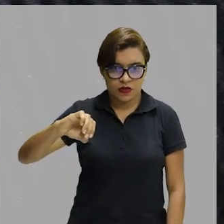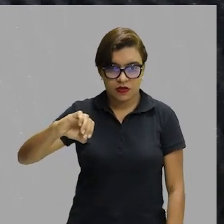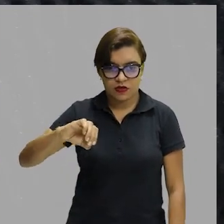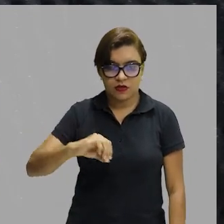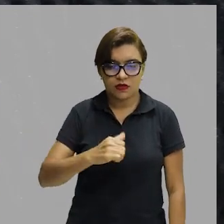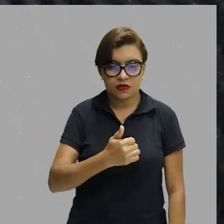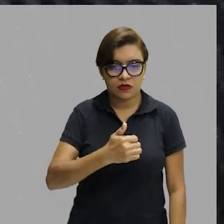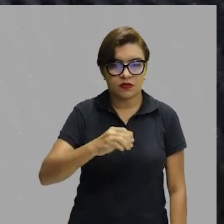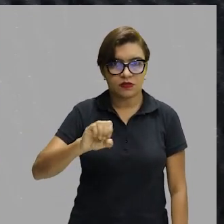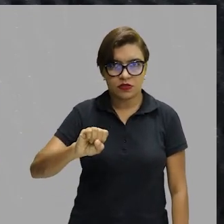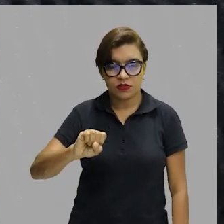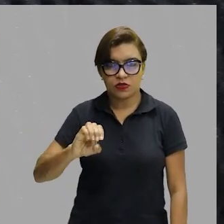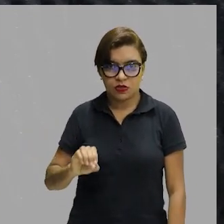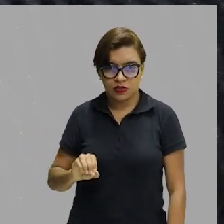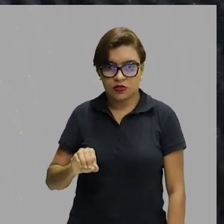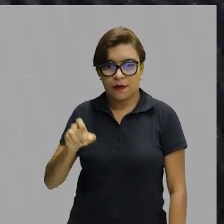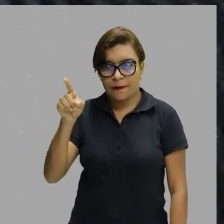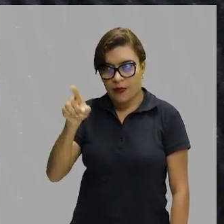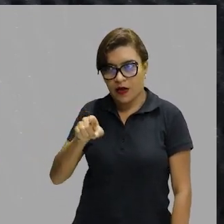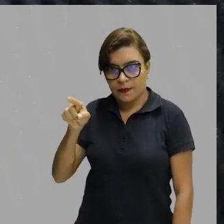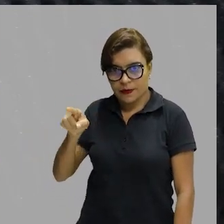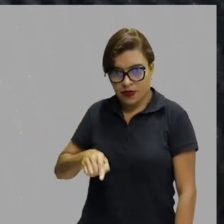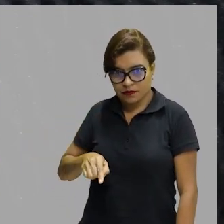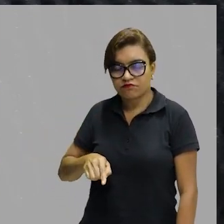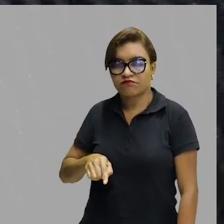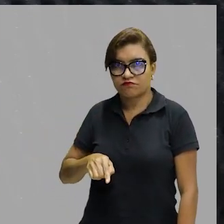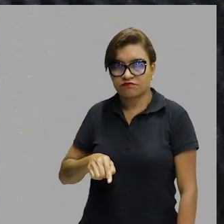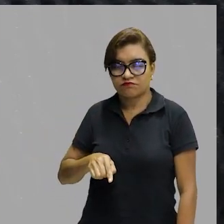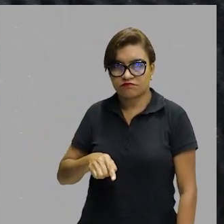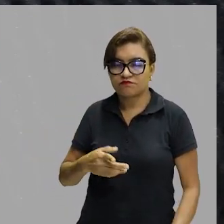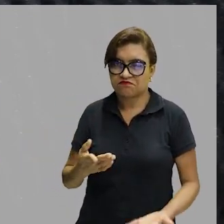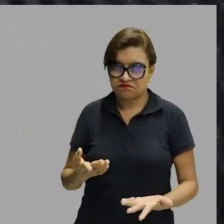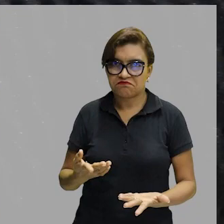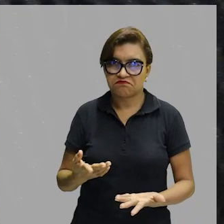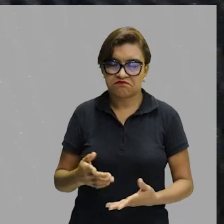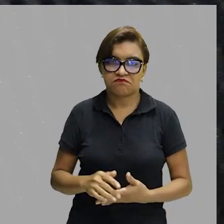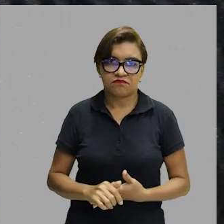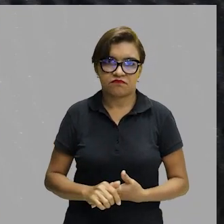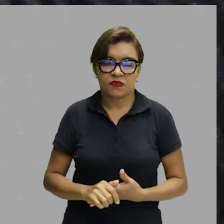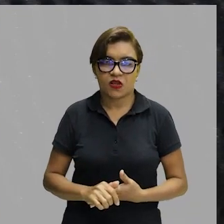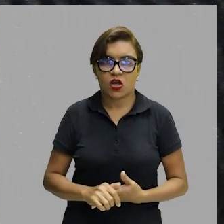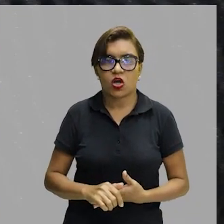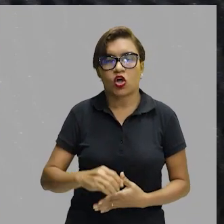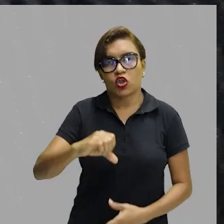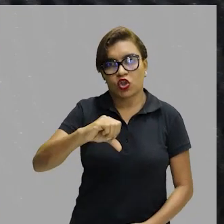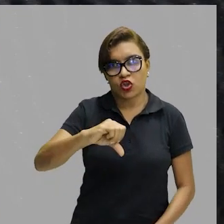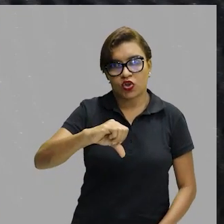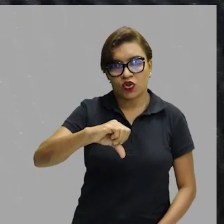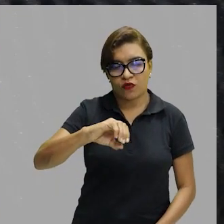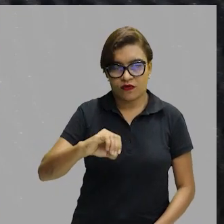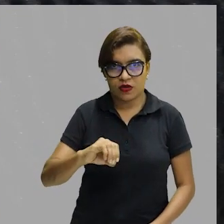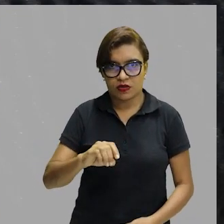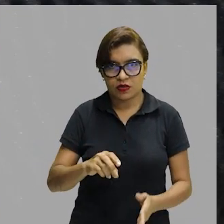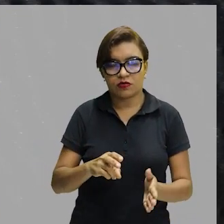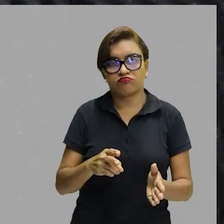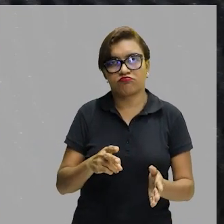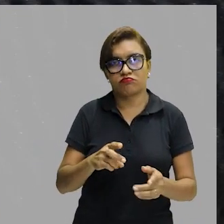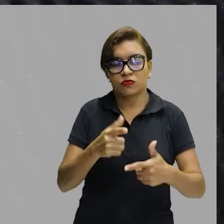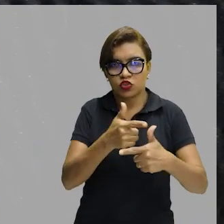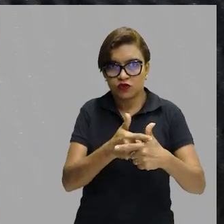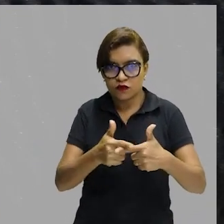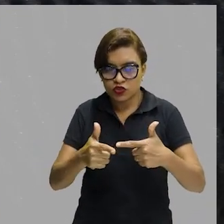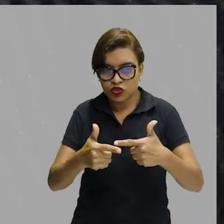180. Dividindo tudo por 90, 90 por 90 dá 1. 180